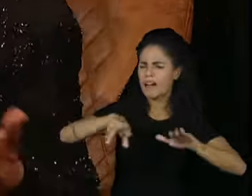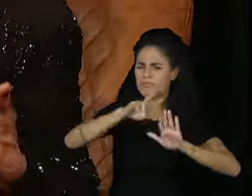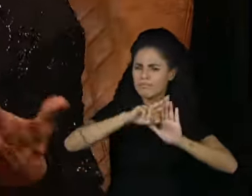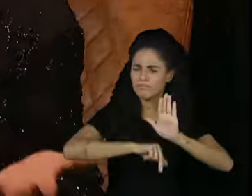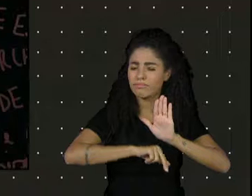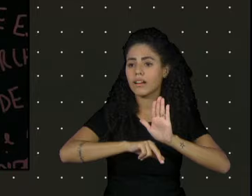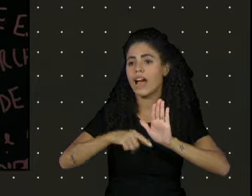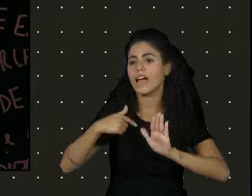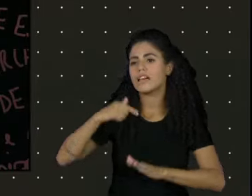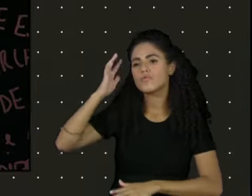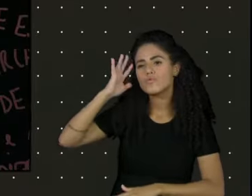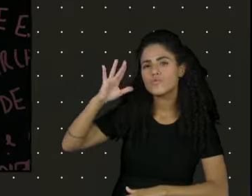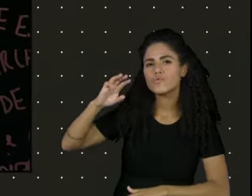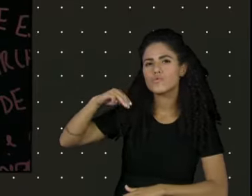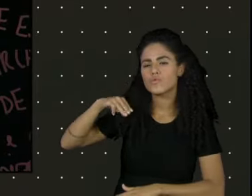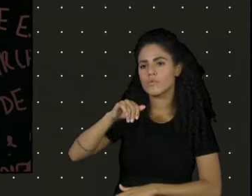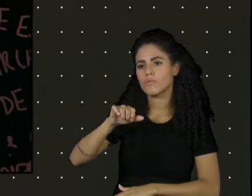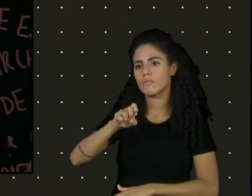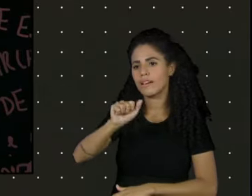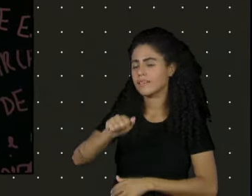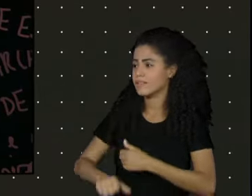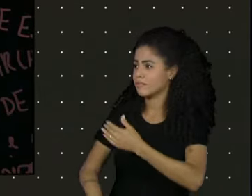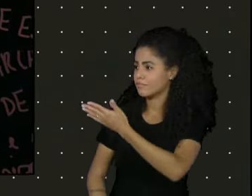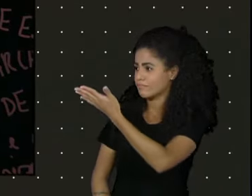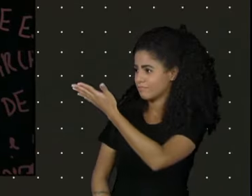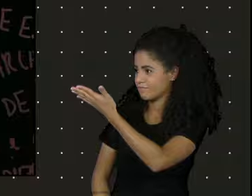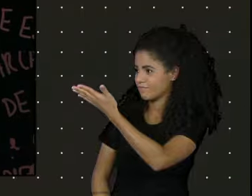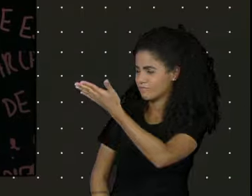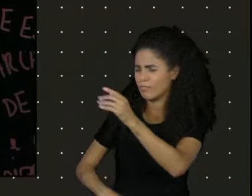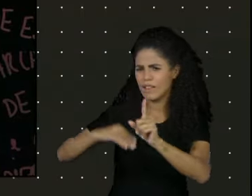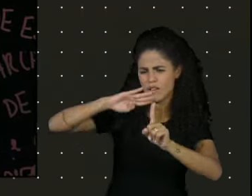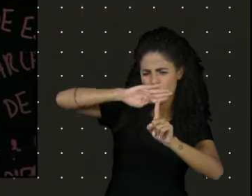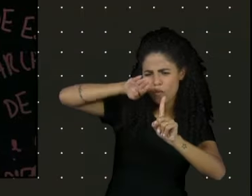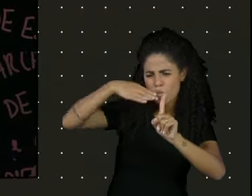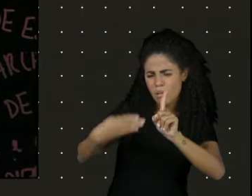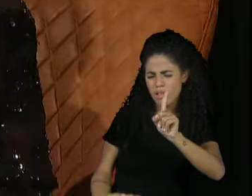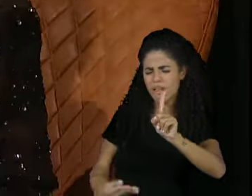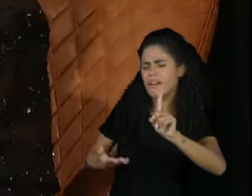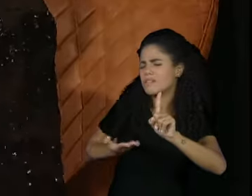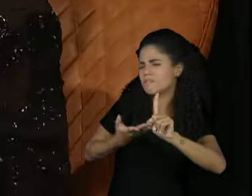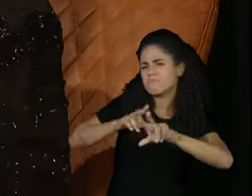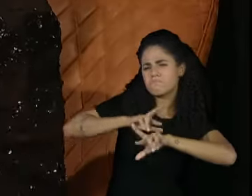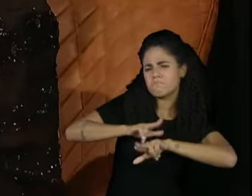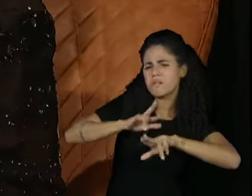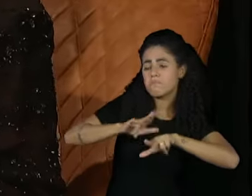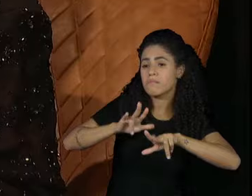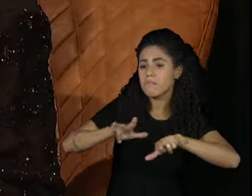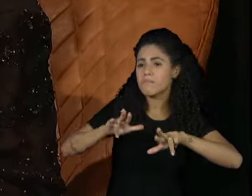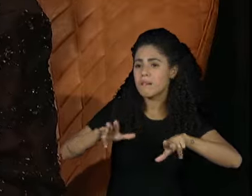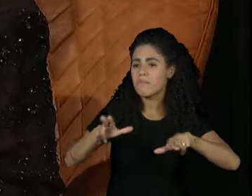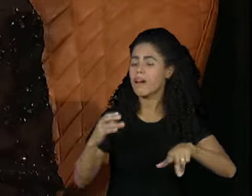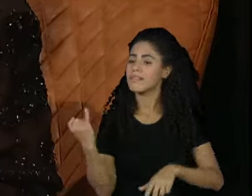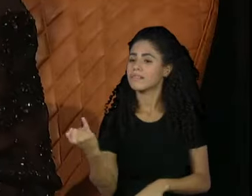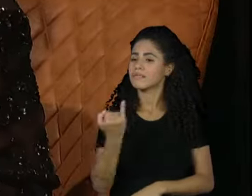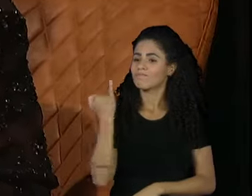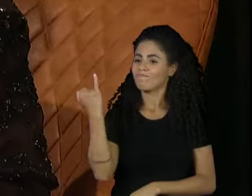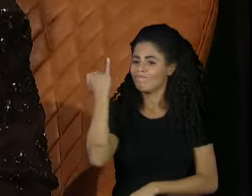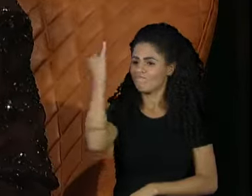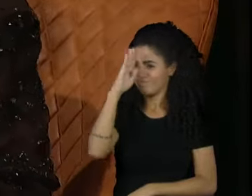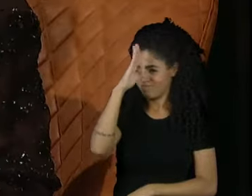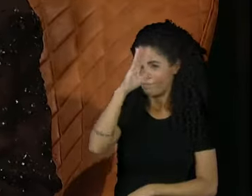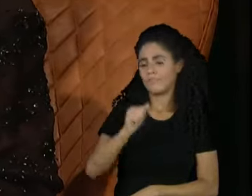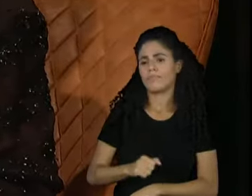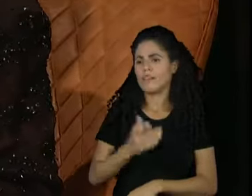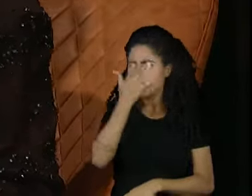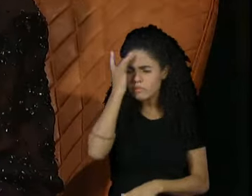foi cantar Maísa, né, fazer uma homenagem a Maísa e tantos outros, né. E é isso que vale, né, você ter um produtor